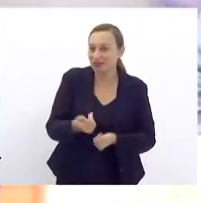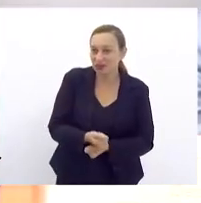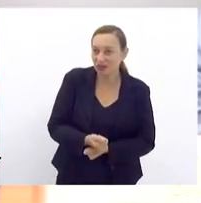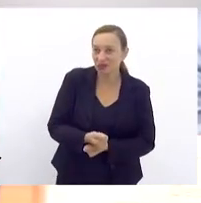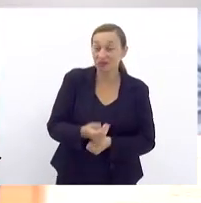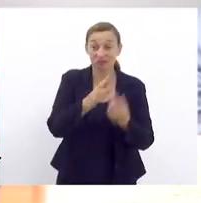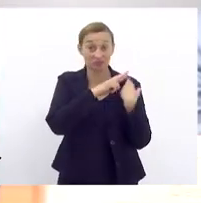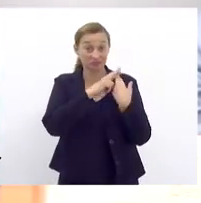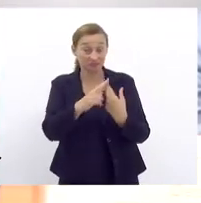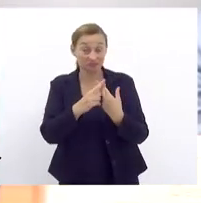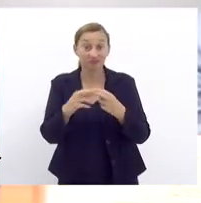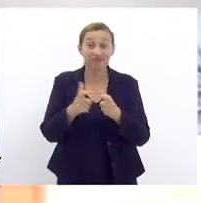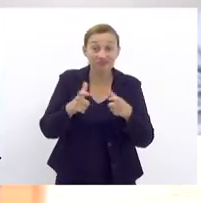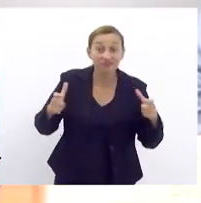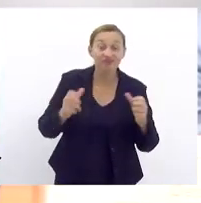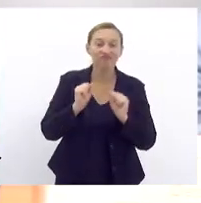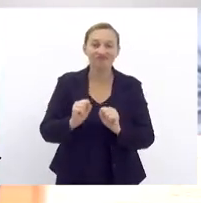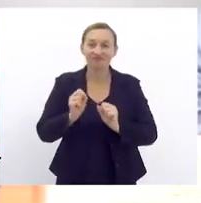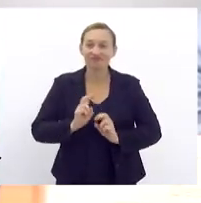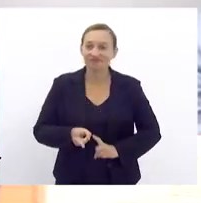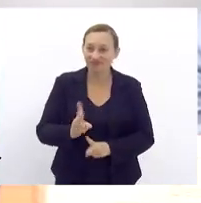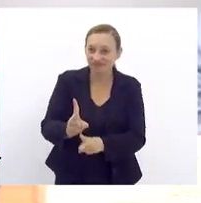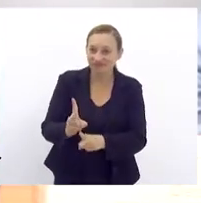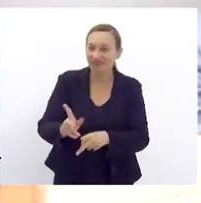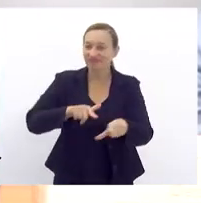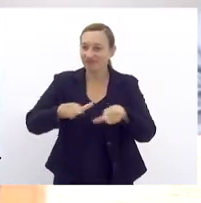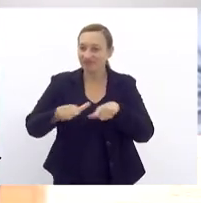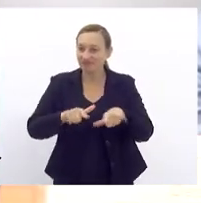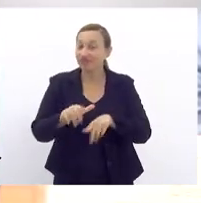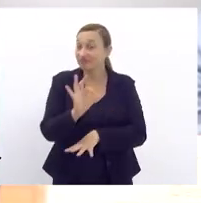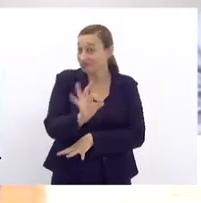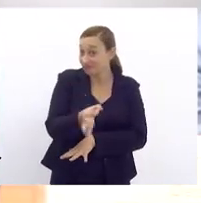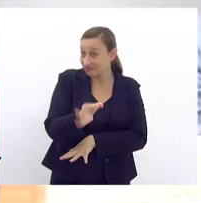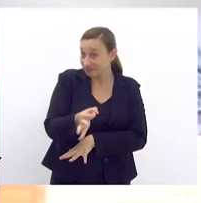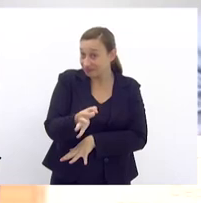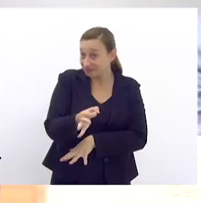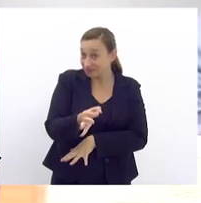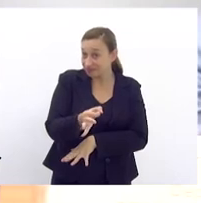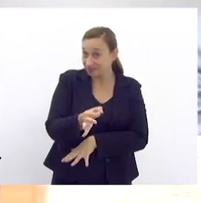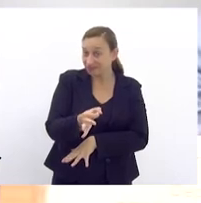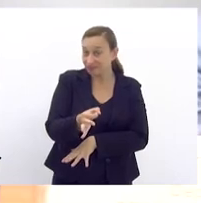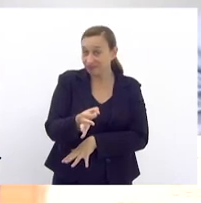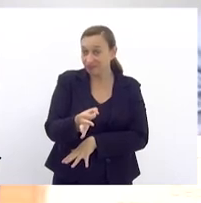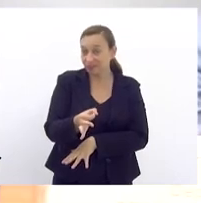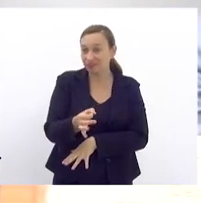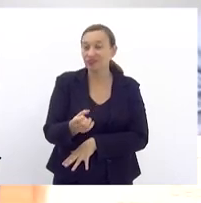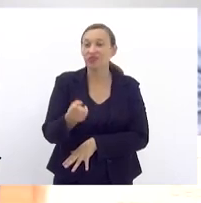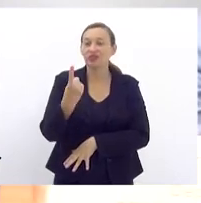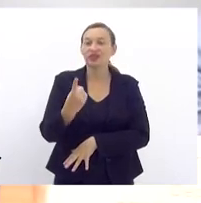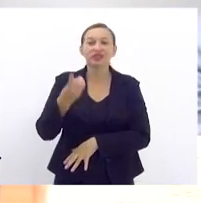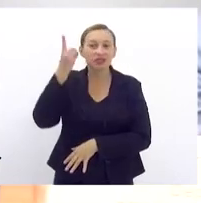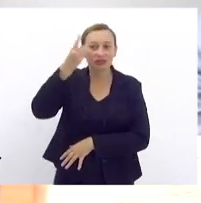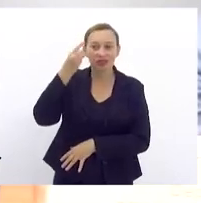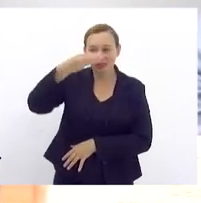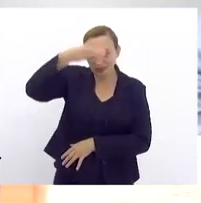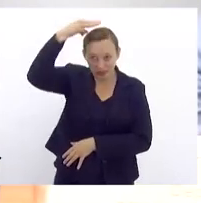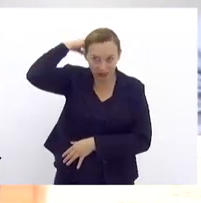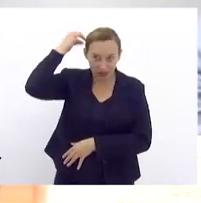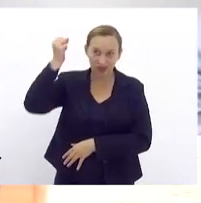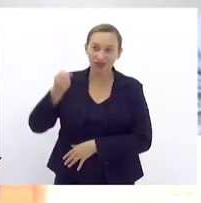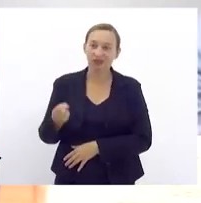fato uma responsabilidade muito grande de poder continuar esse legado que de fato o ex deputado Márcio Pacheco que